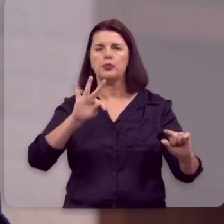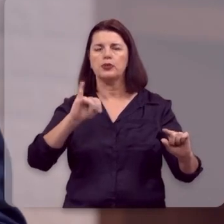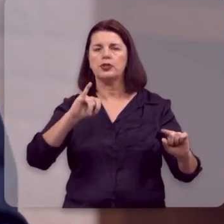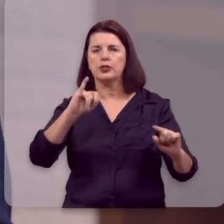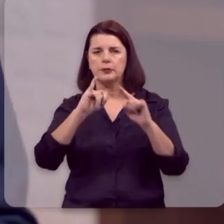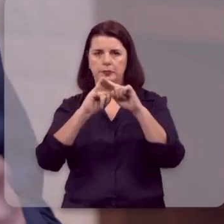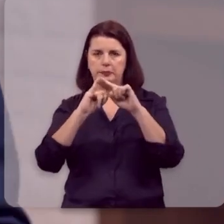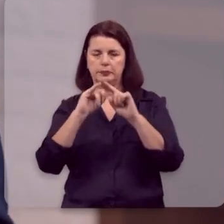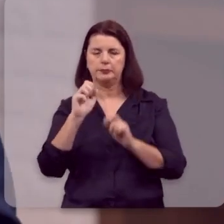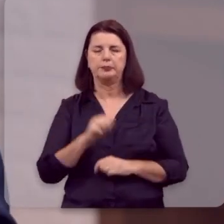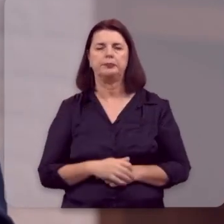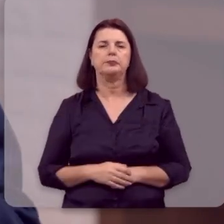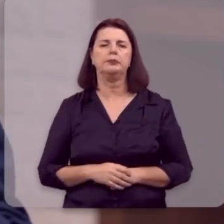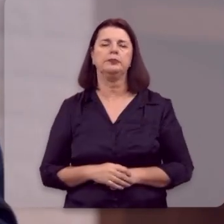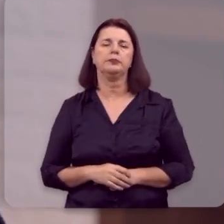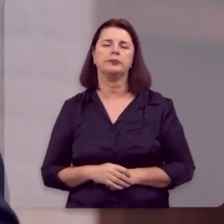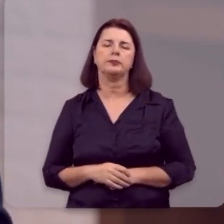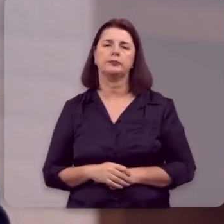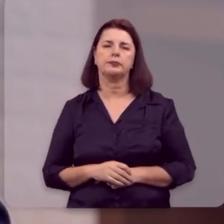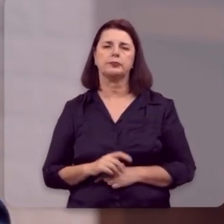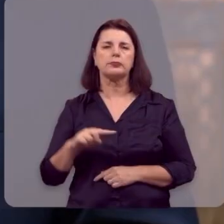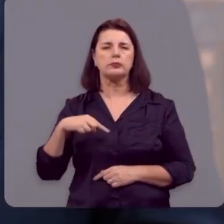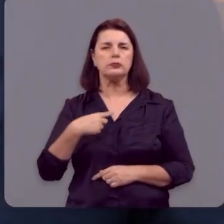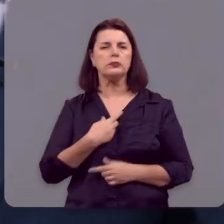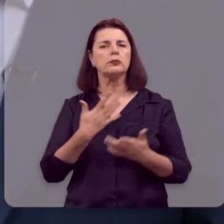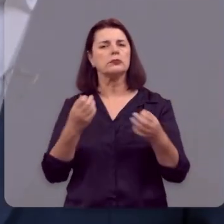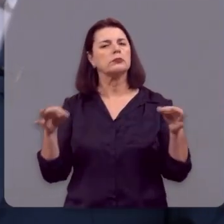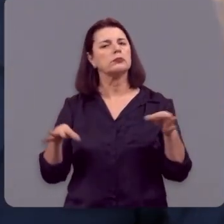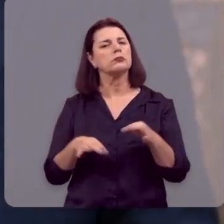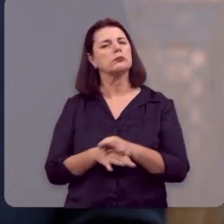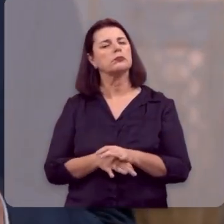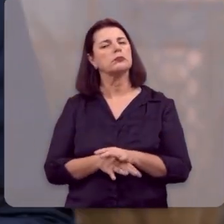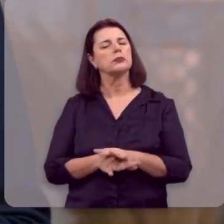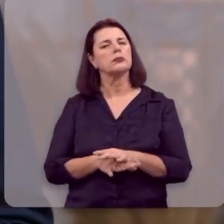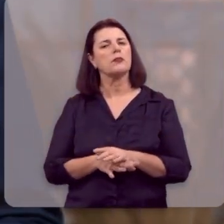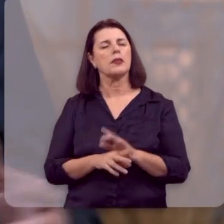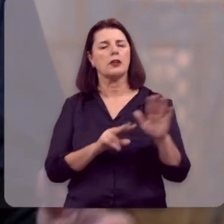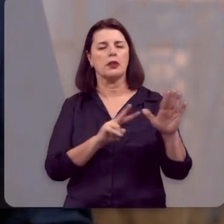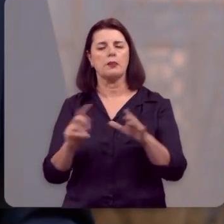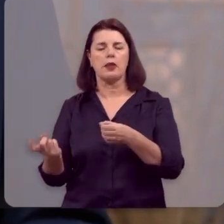final, .ipb.org.br. Nós vamos nos